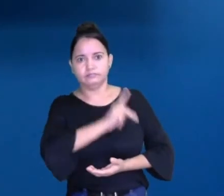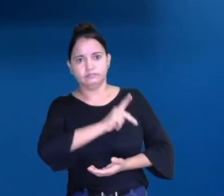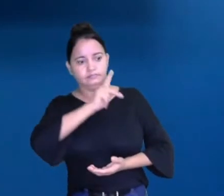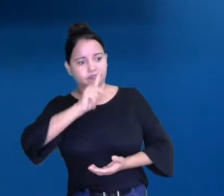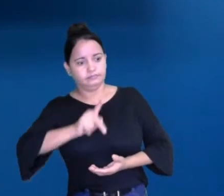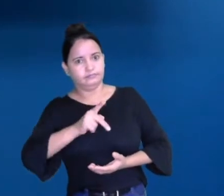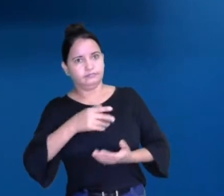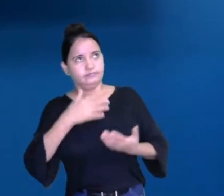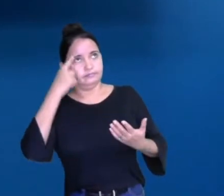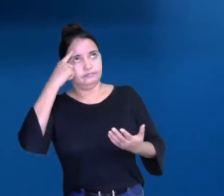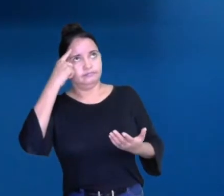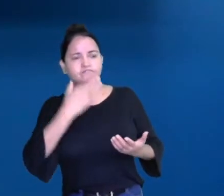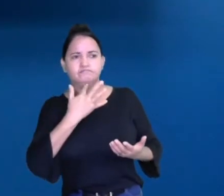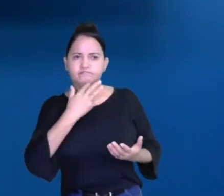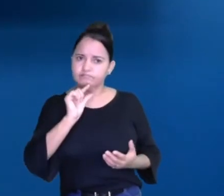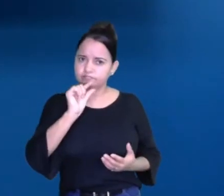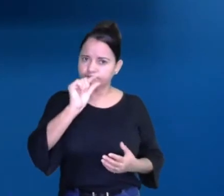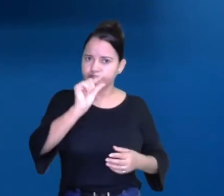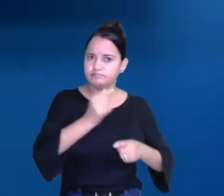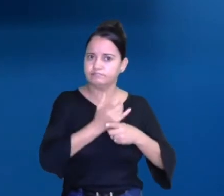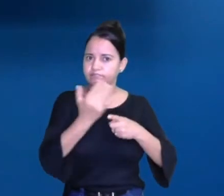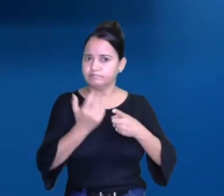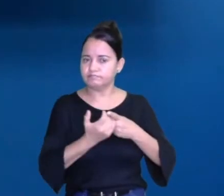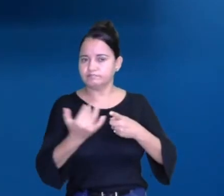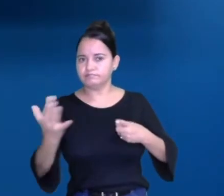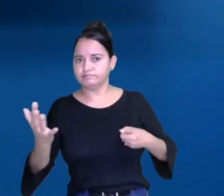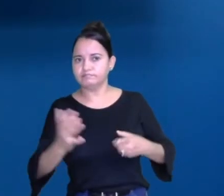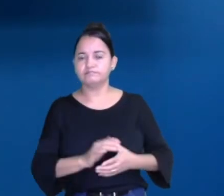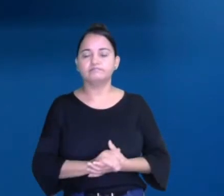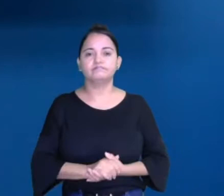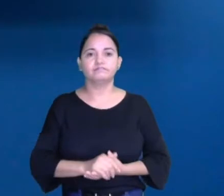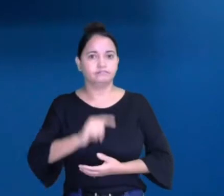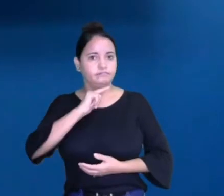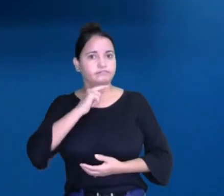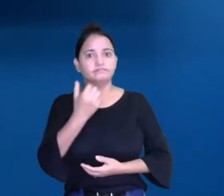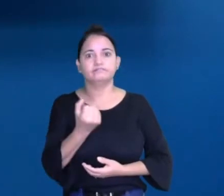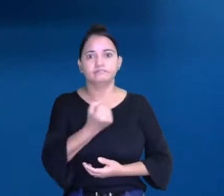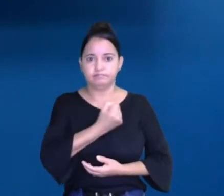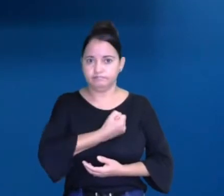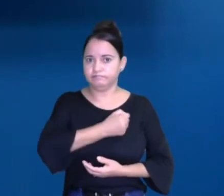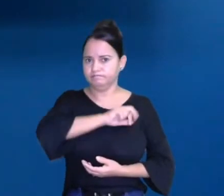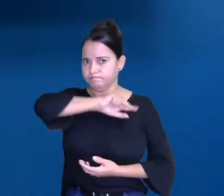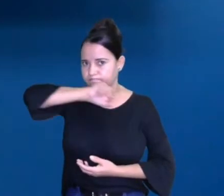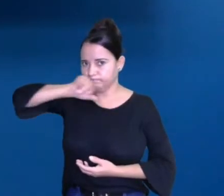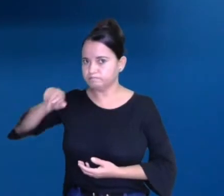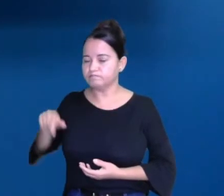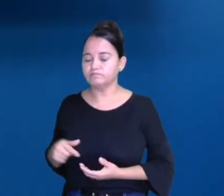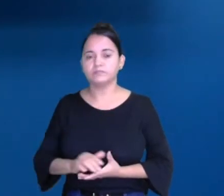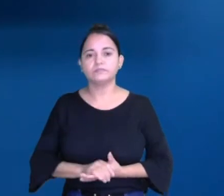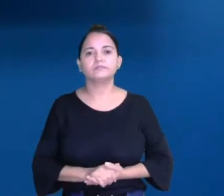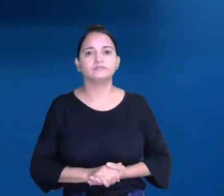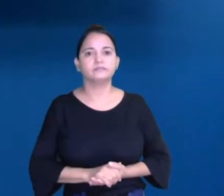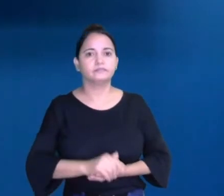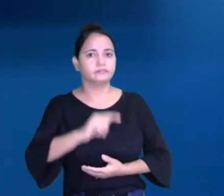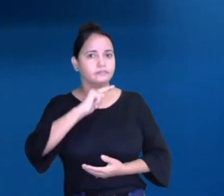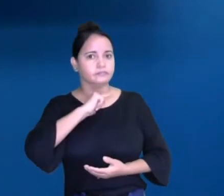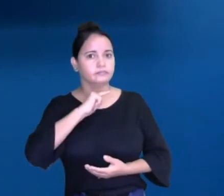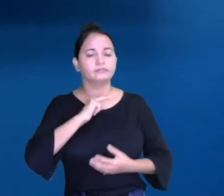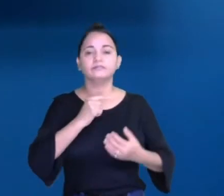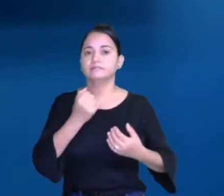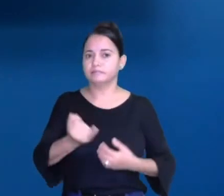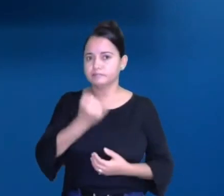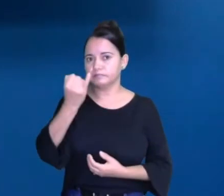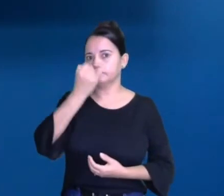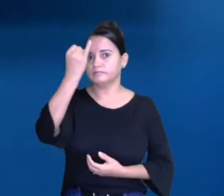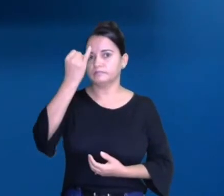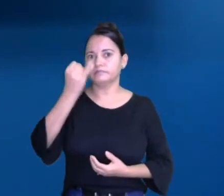um pouco de fração, né? Dos números racionais. Então, a gente vai trazer aqui fração e trabalhar os números racionais, os